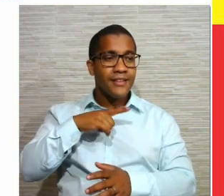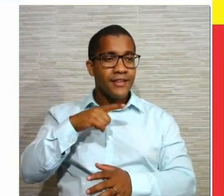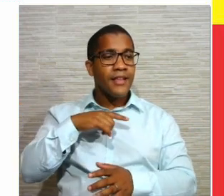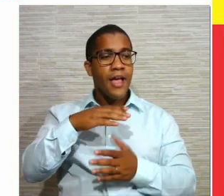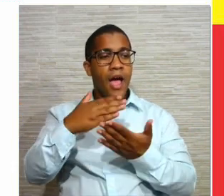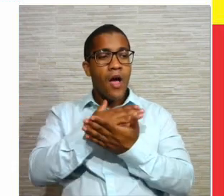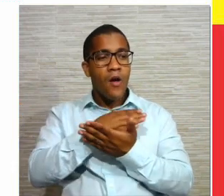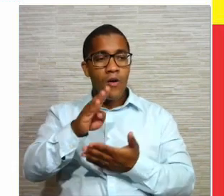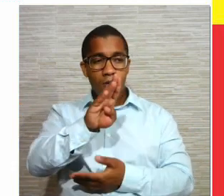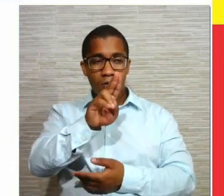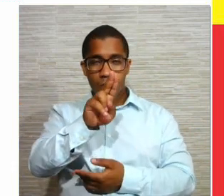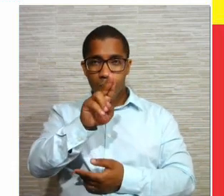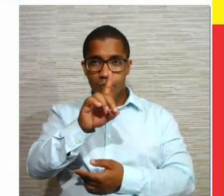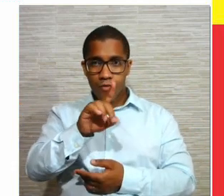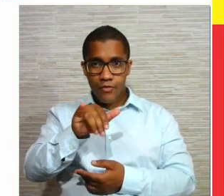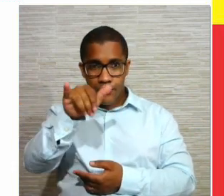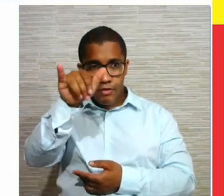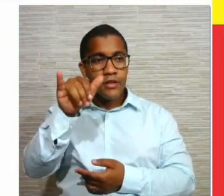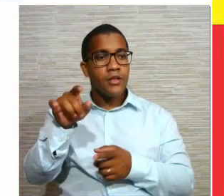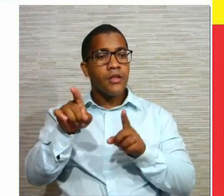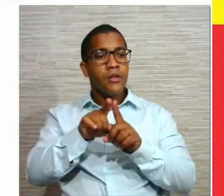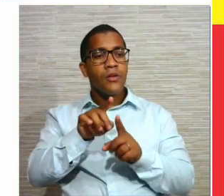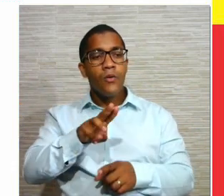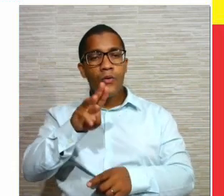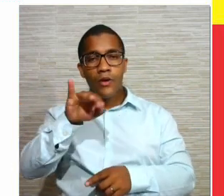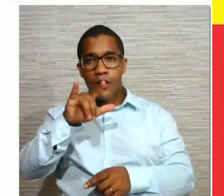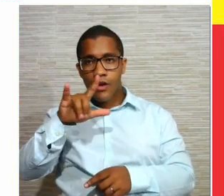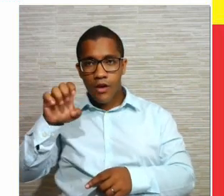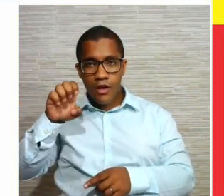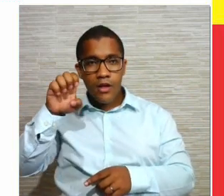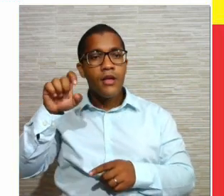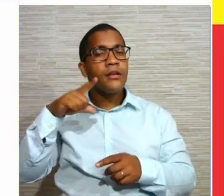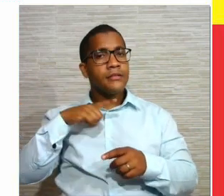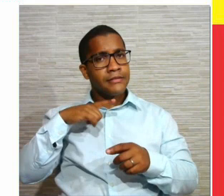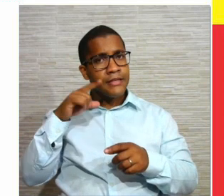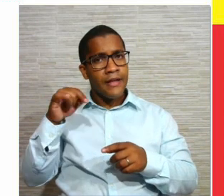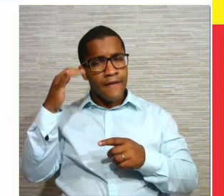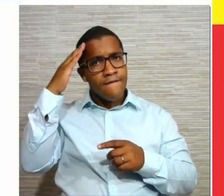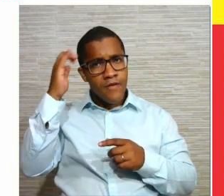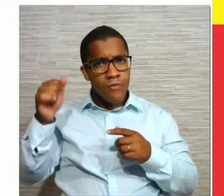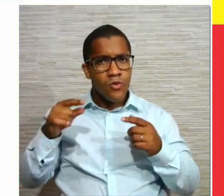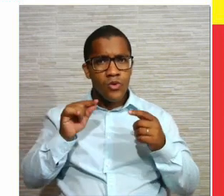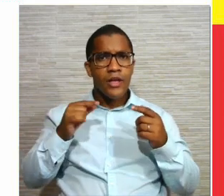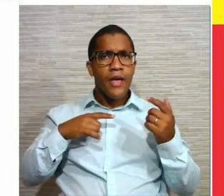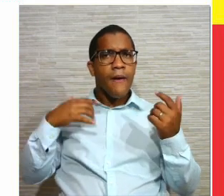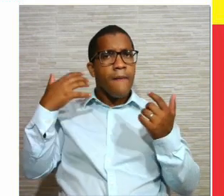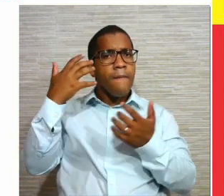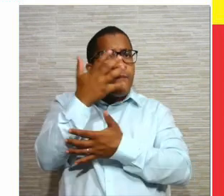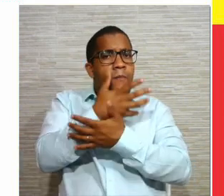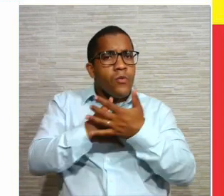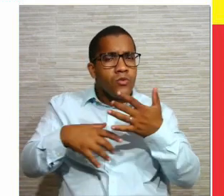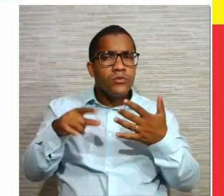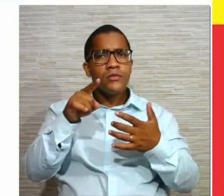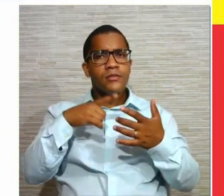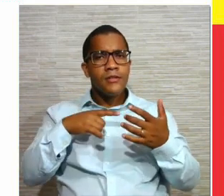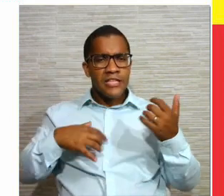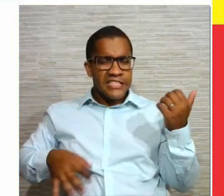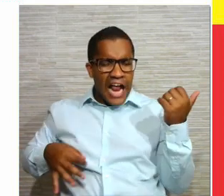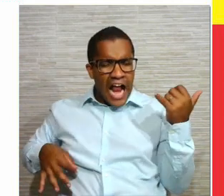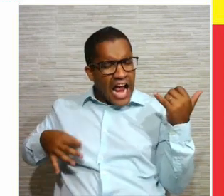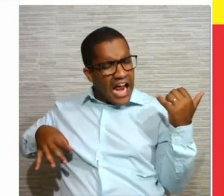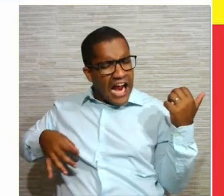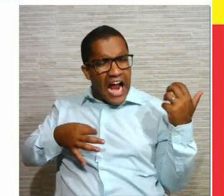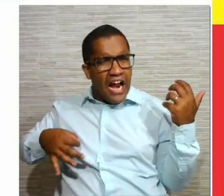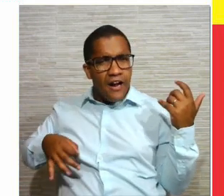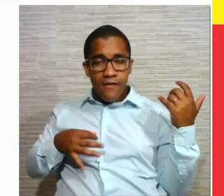Dixon ganhavam multidões, certo? Com solos de guitarra e letras mais safadas, como diziam. Então a guitarra ela começou